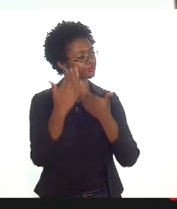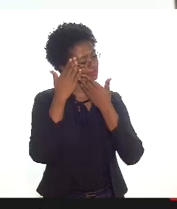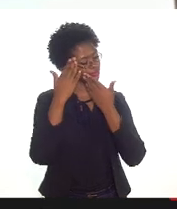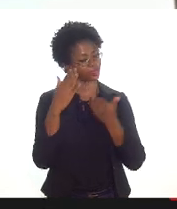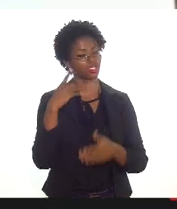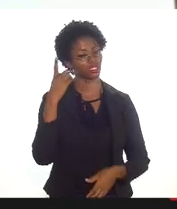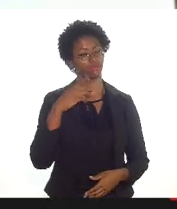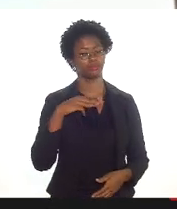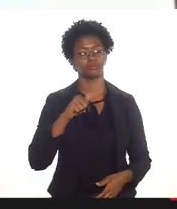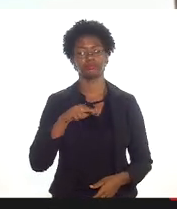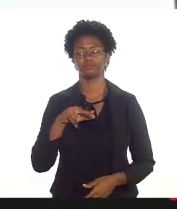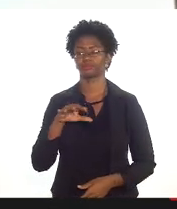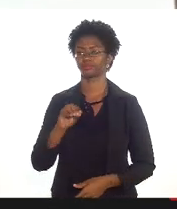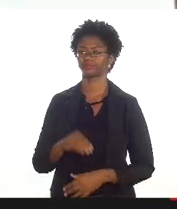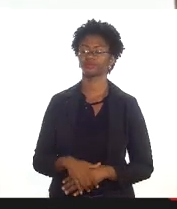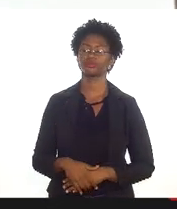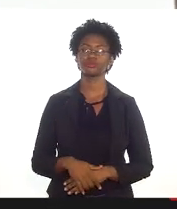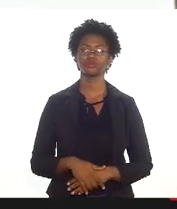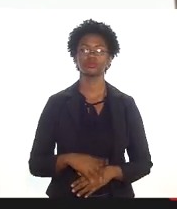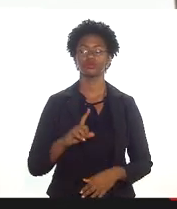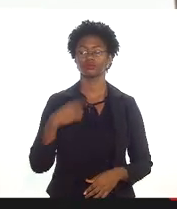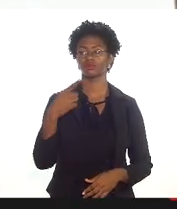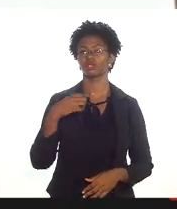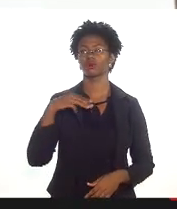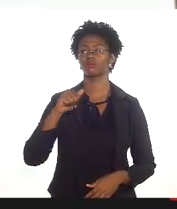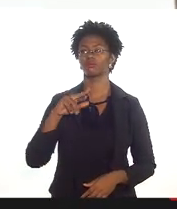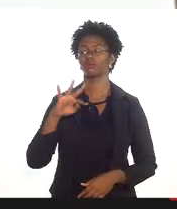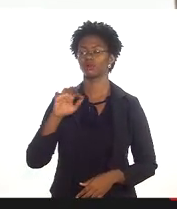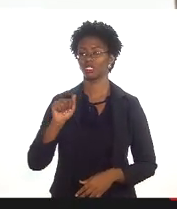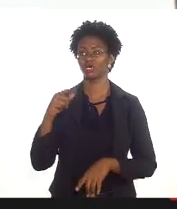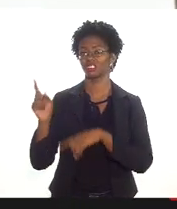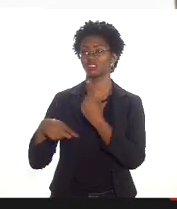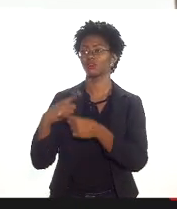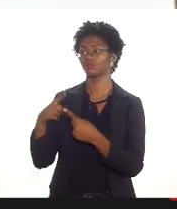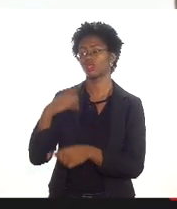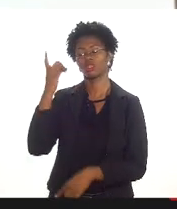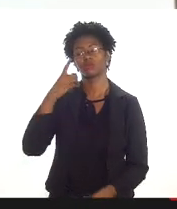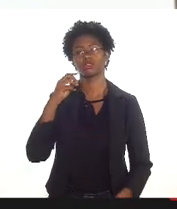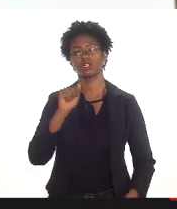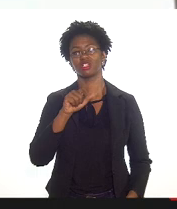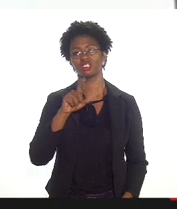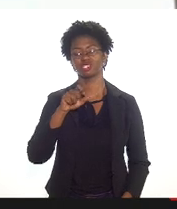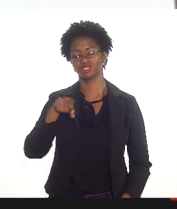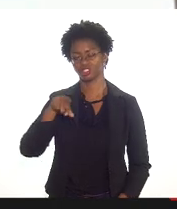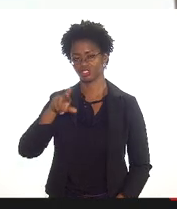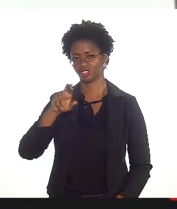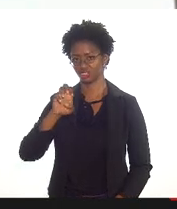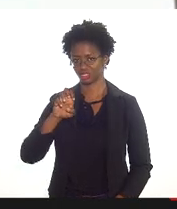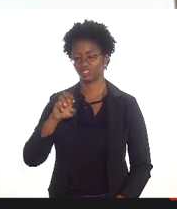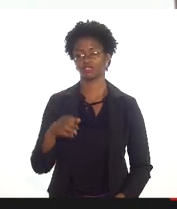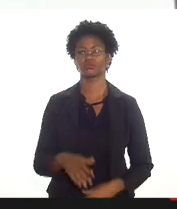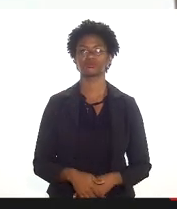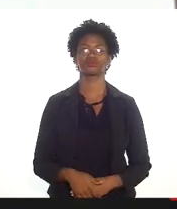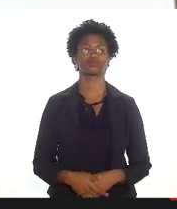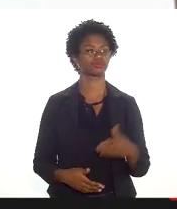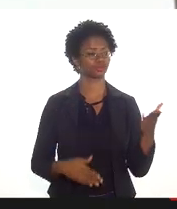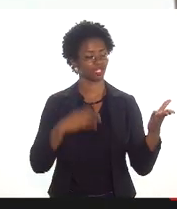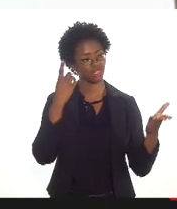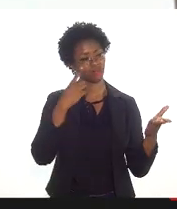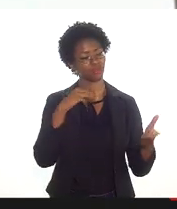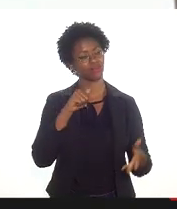Pacheco. Depois a deputada Marta Rocha, depois a deputada Alexandre Freitas. Deputada Marta Rocha, por favor.